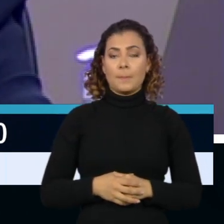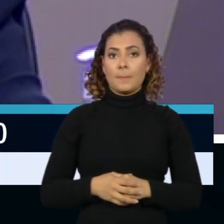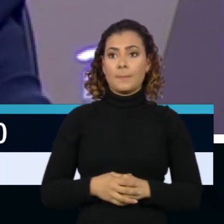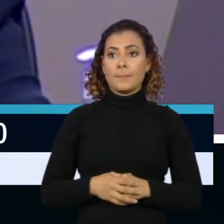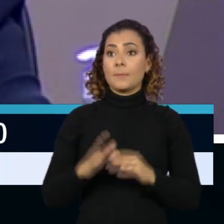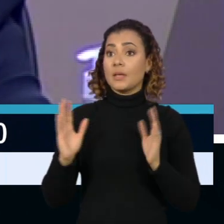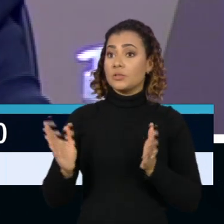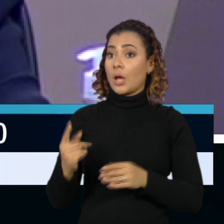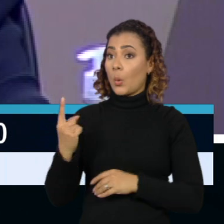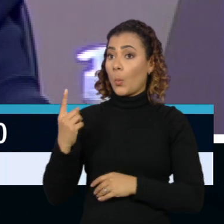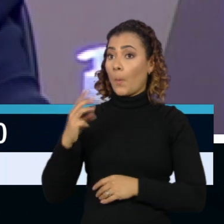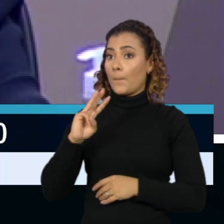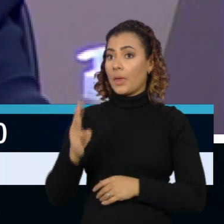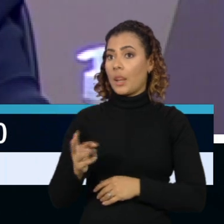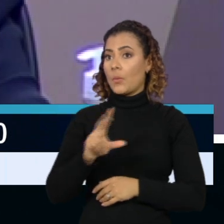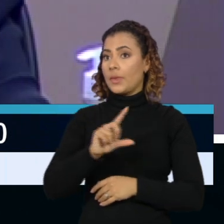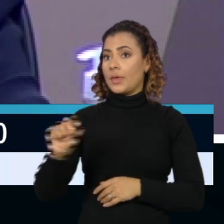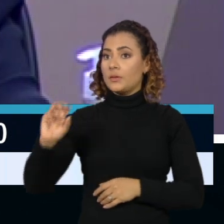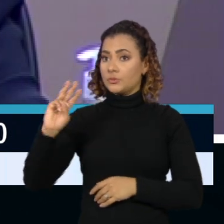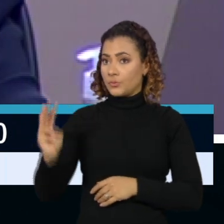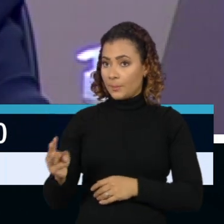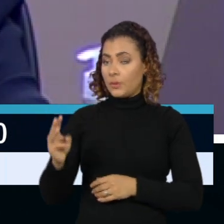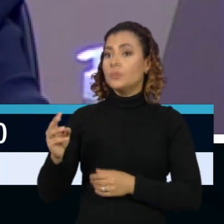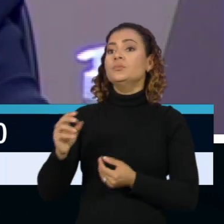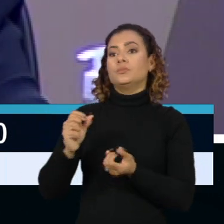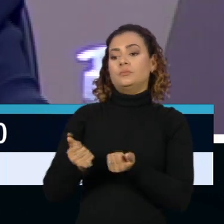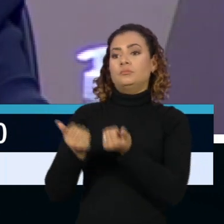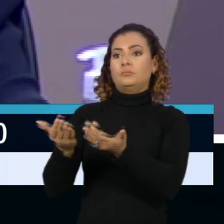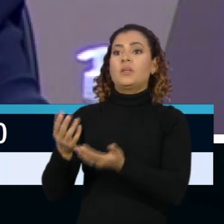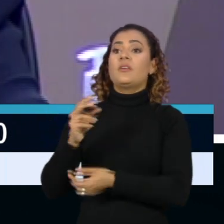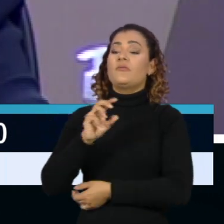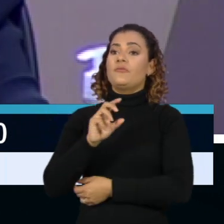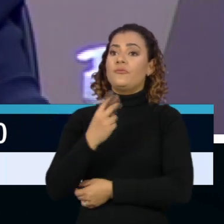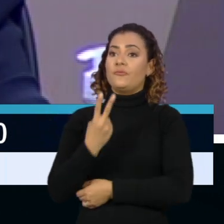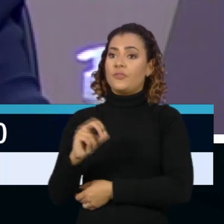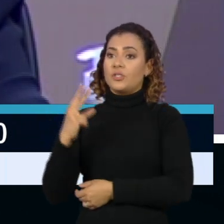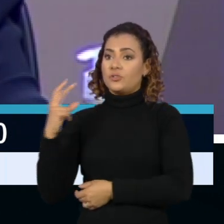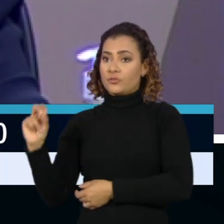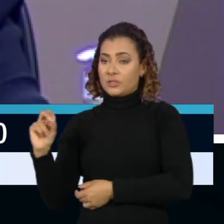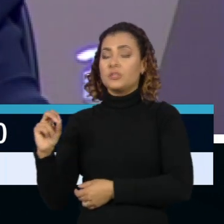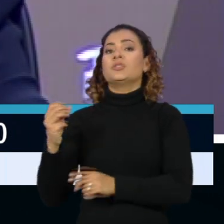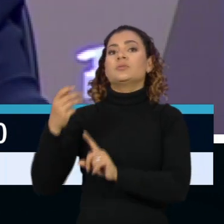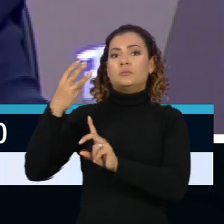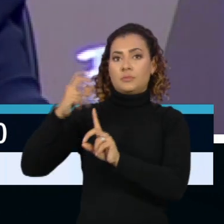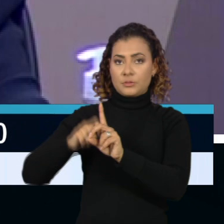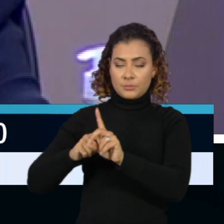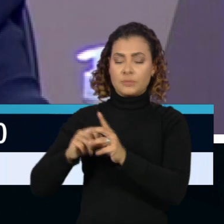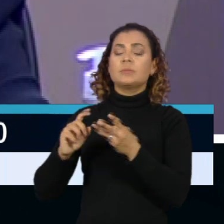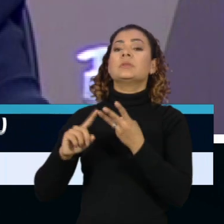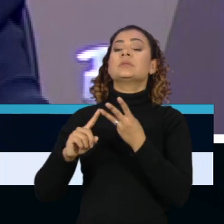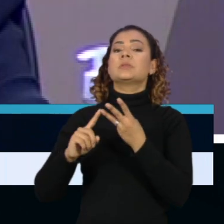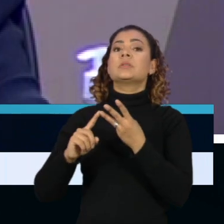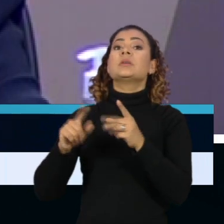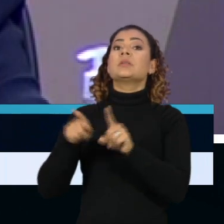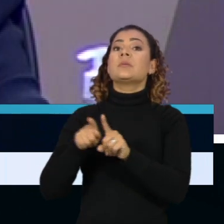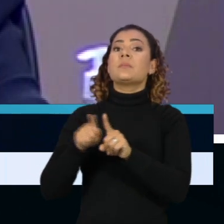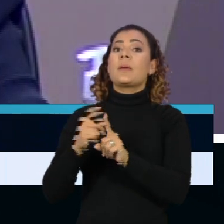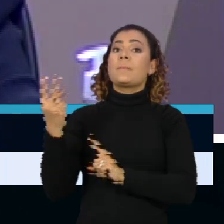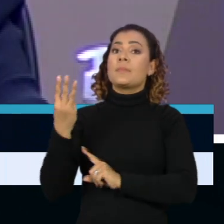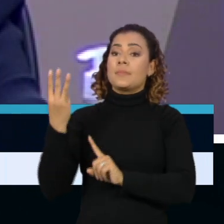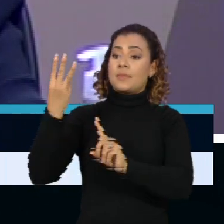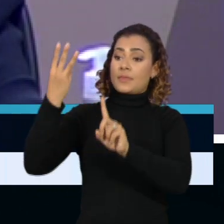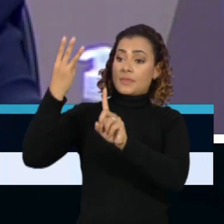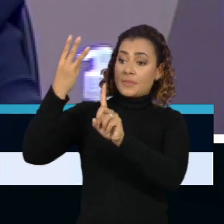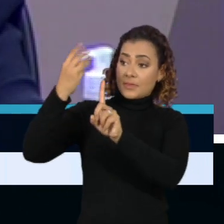considerava 1 milhão e meio de doses para o 2020, 1 milhão e meio de doses para o primeiro